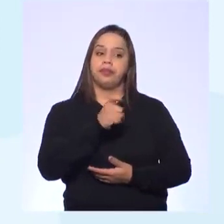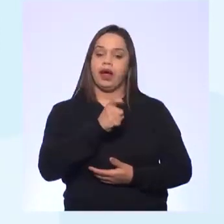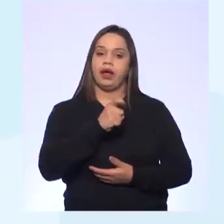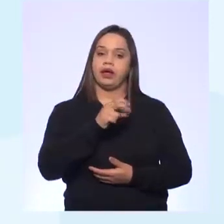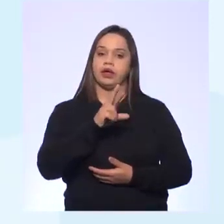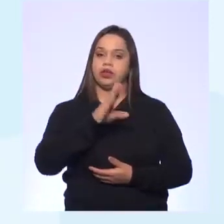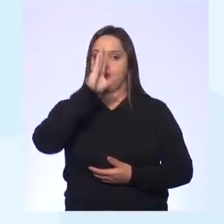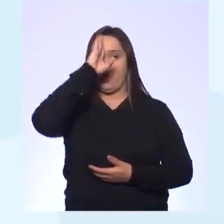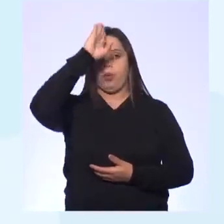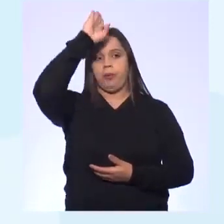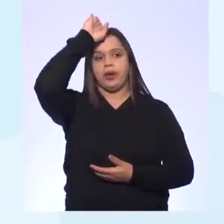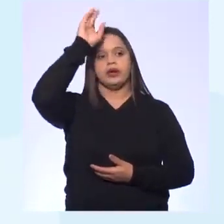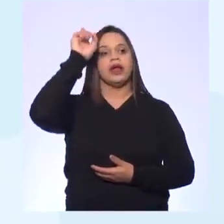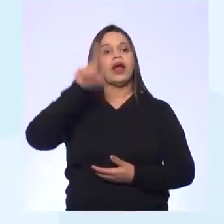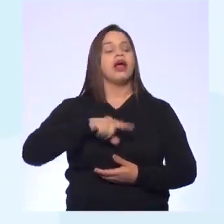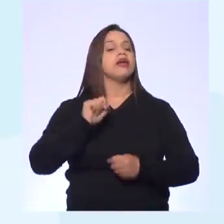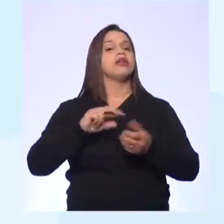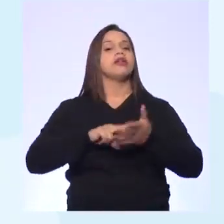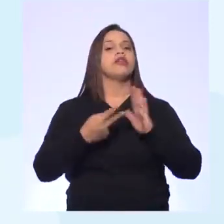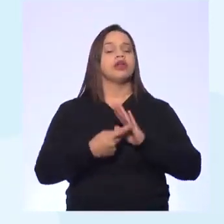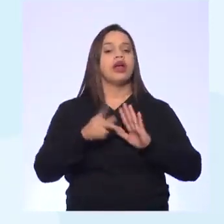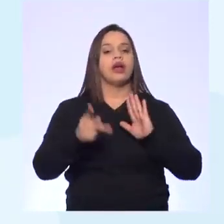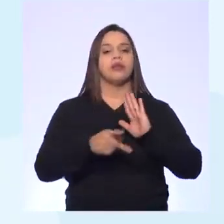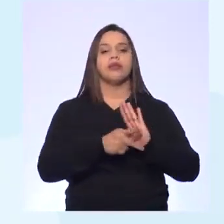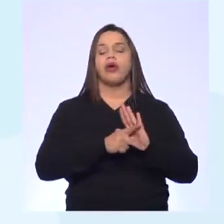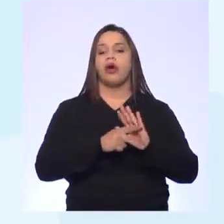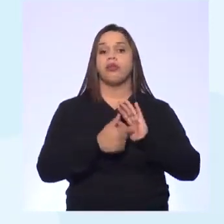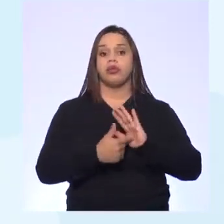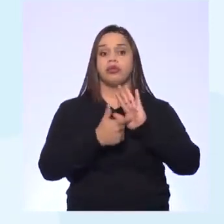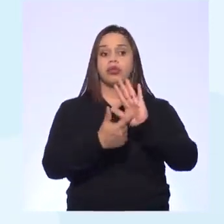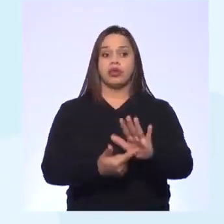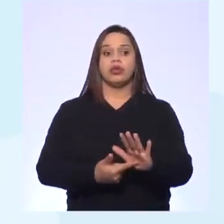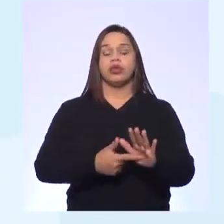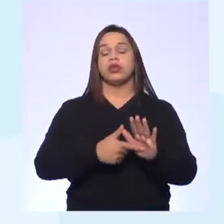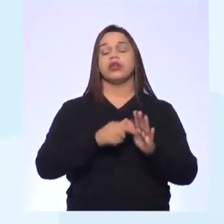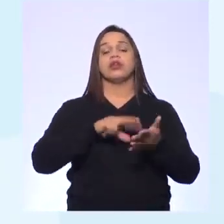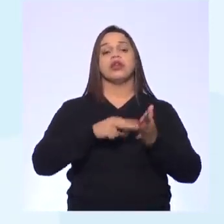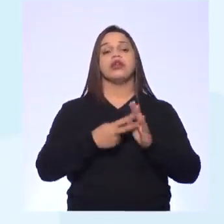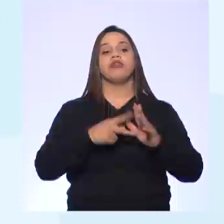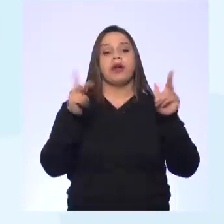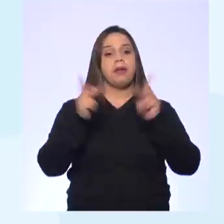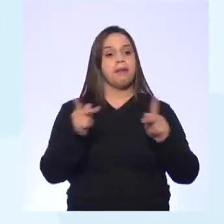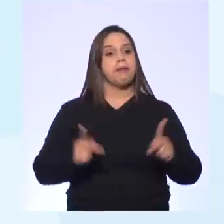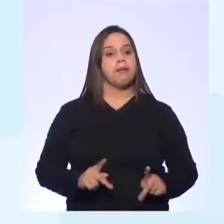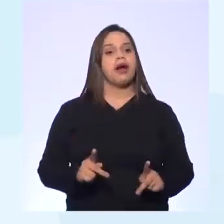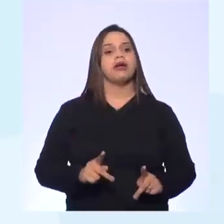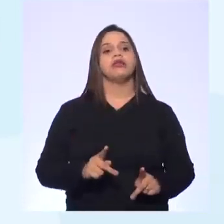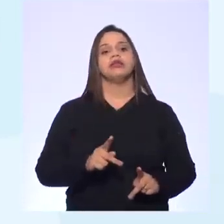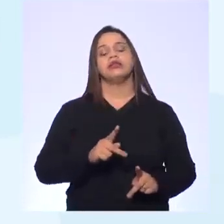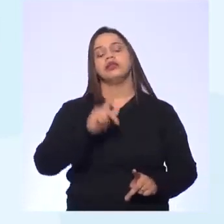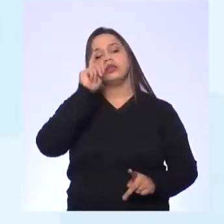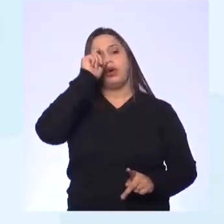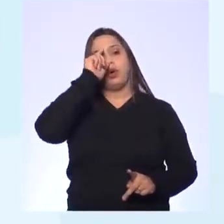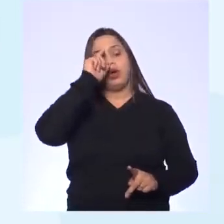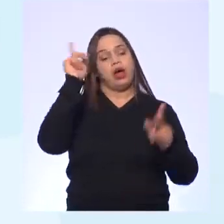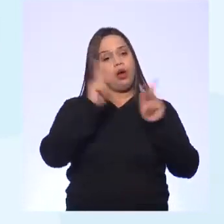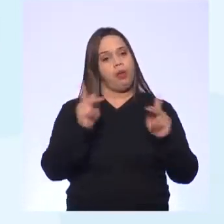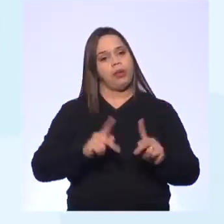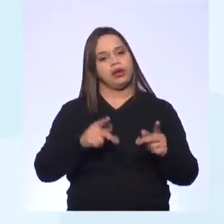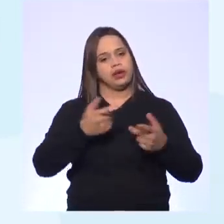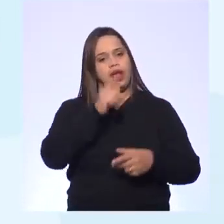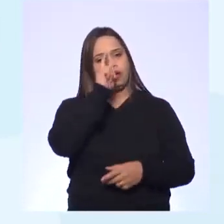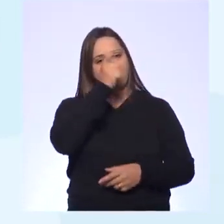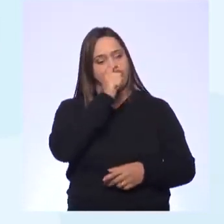expressão latina para a paz romana. É o longo período de relativa paz, gerada